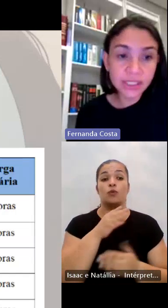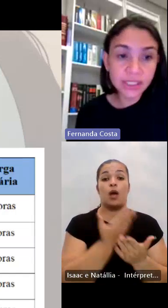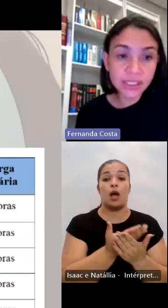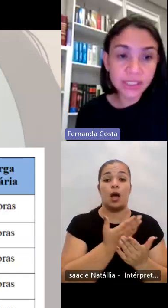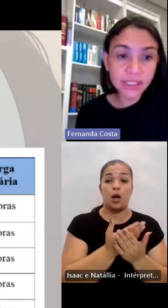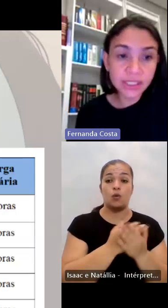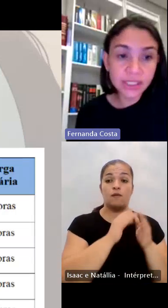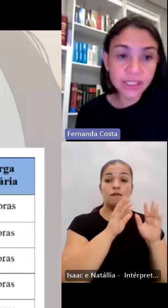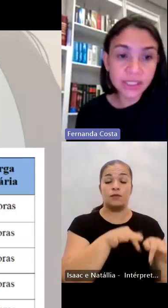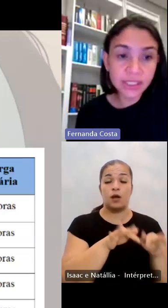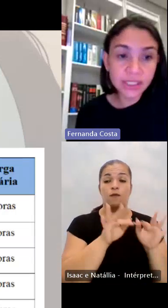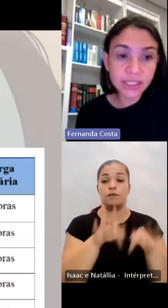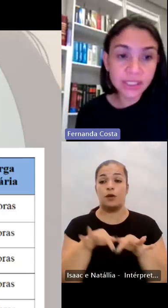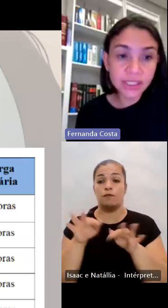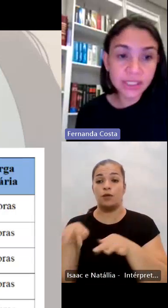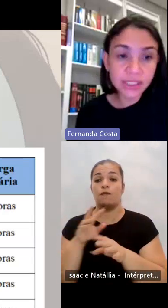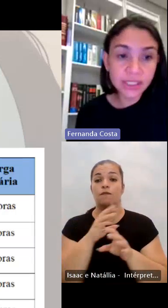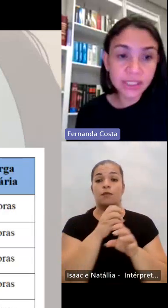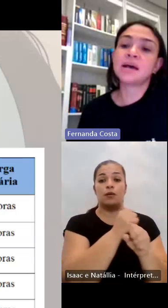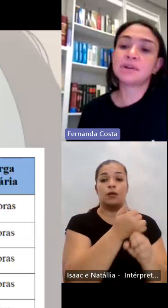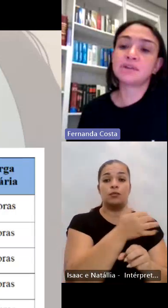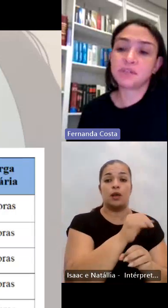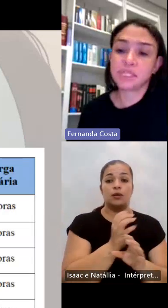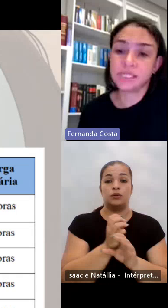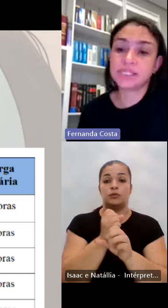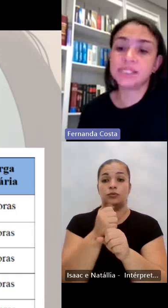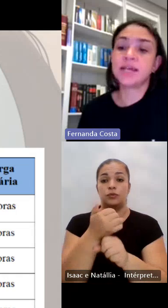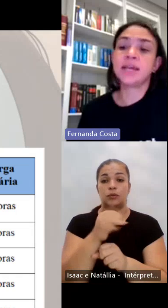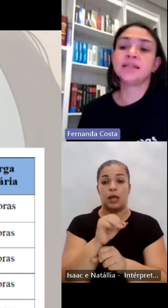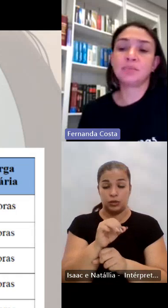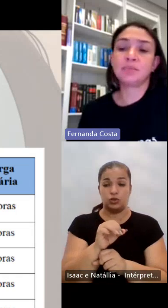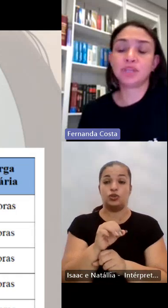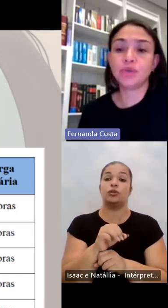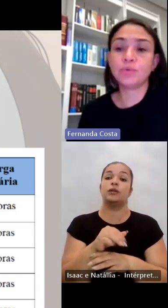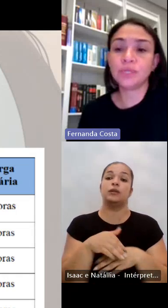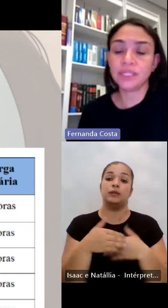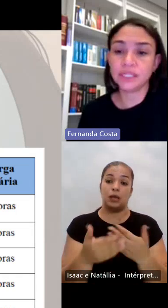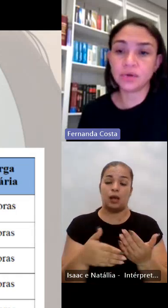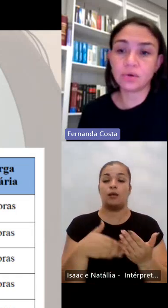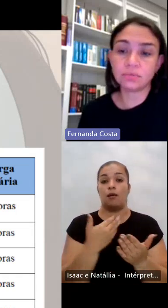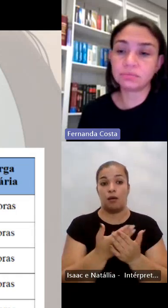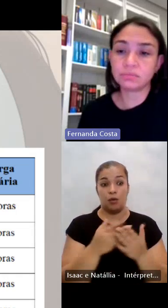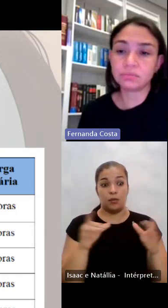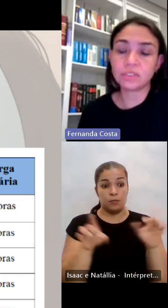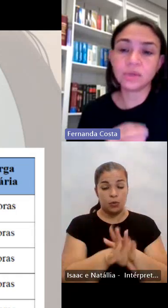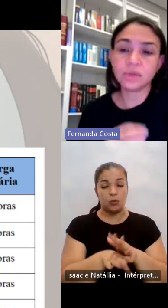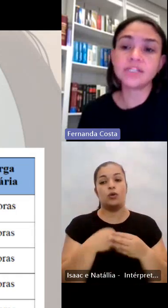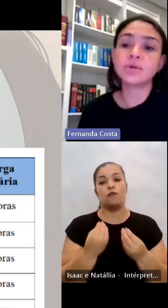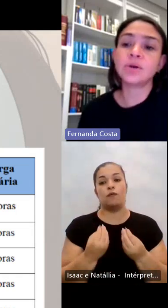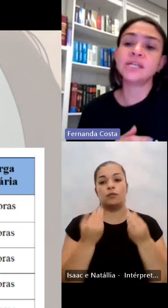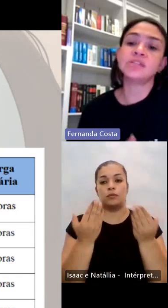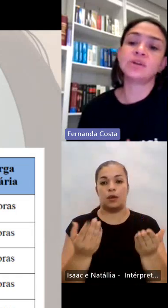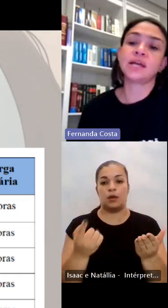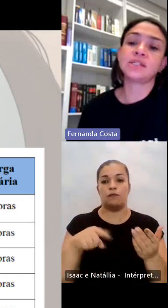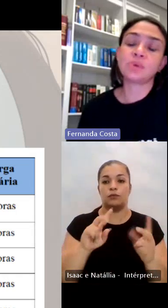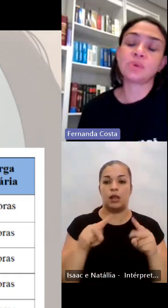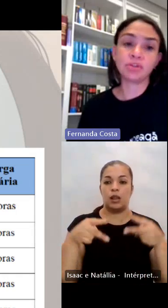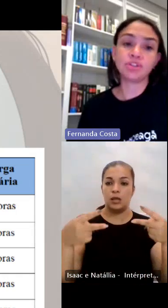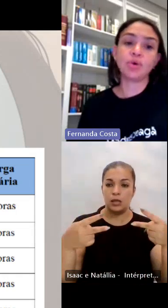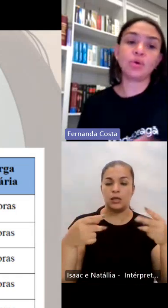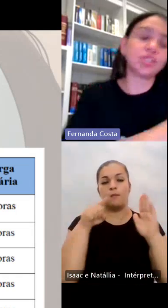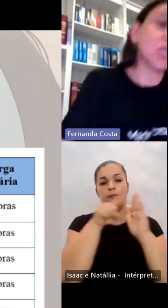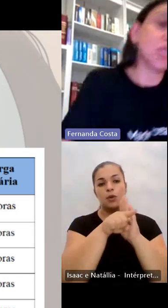sendo avaliada em 10 pontos. Eu vou disponibilizar para vocês, daqui a pouquinho, um link com 5 questões relacionadas